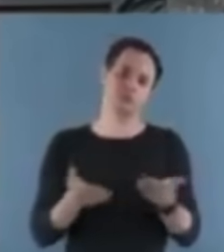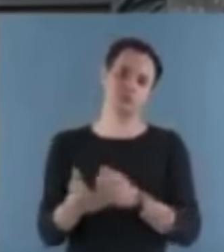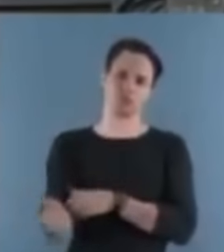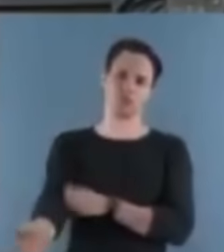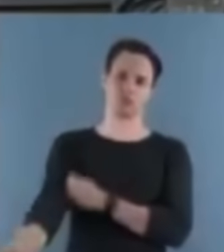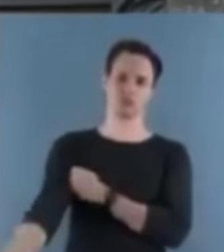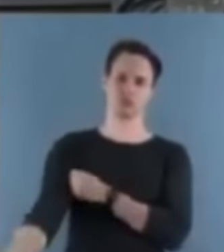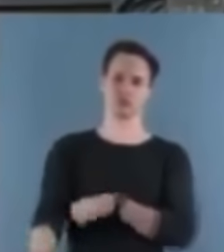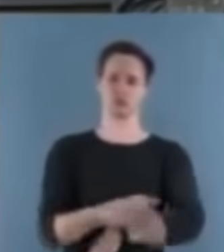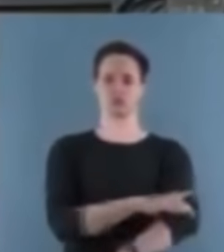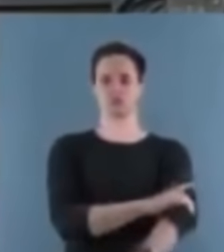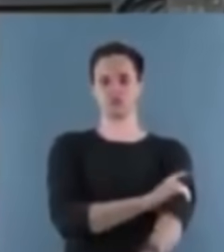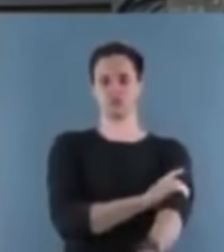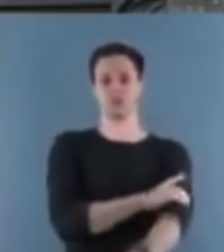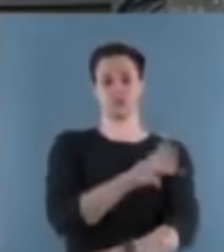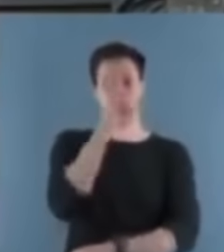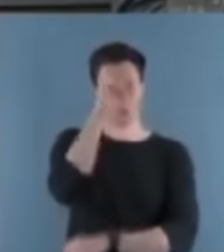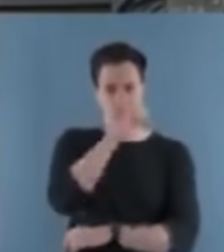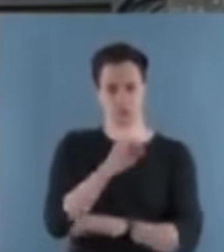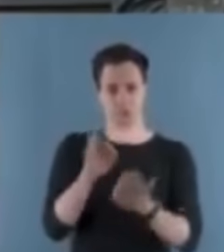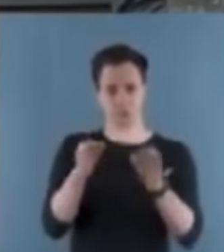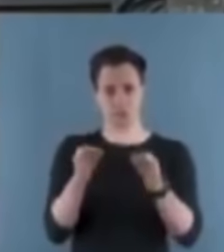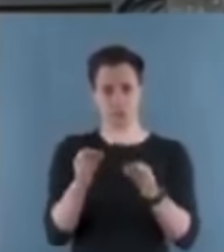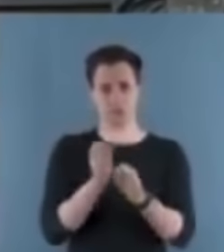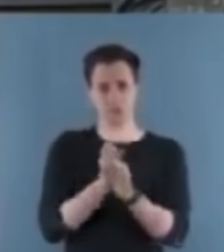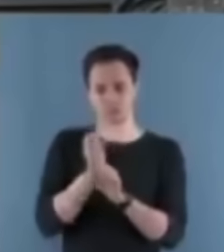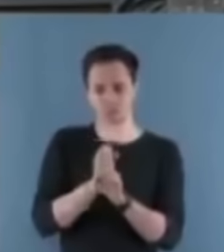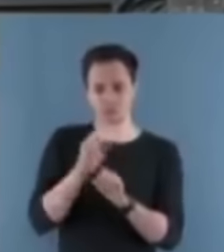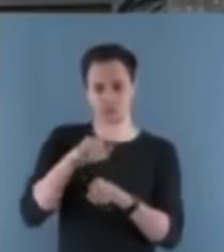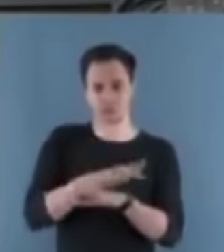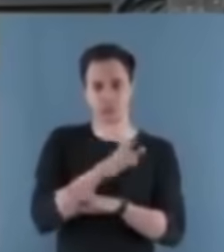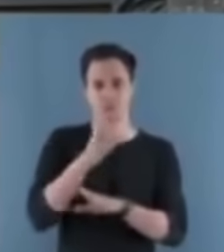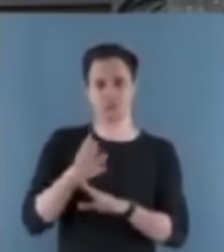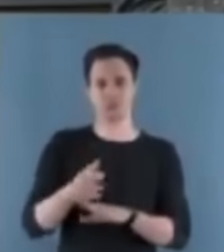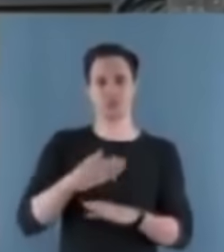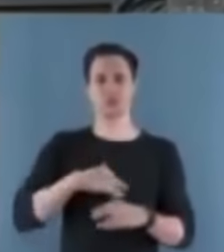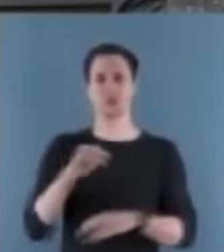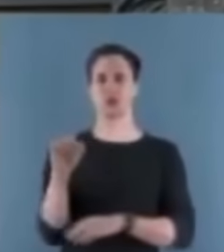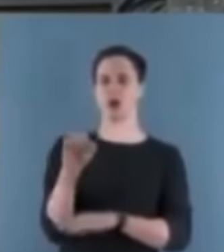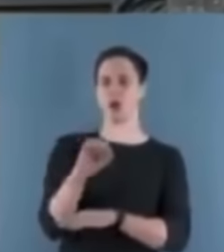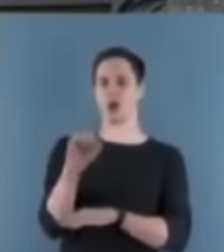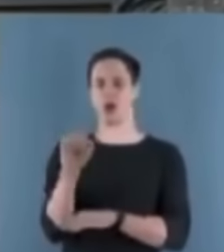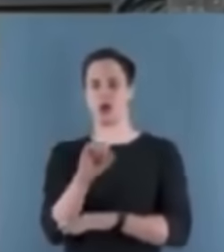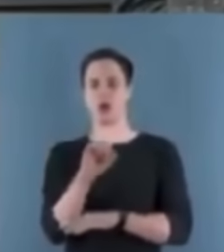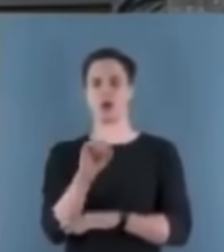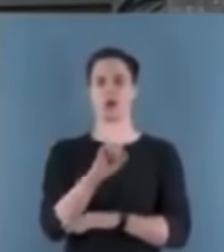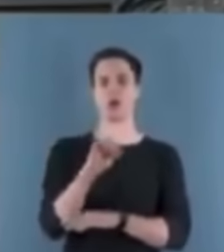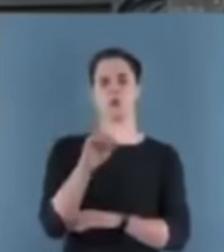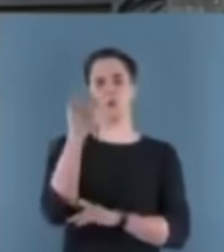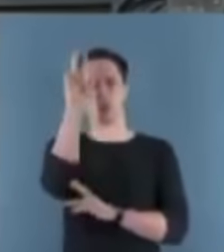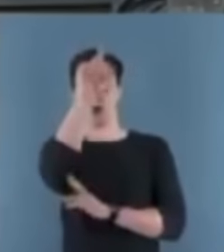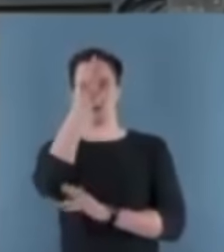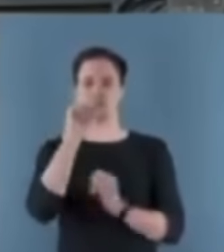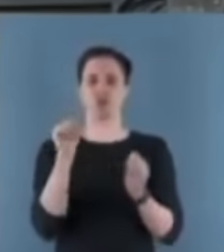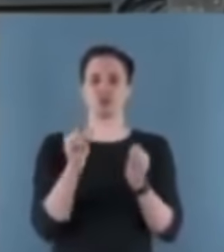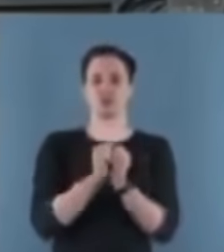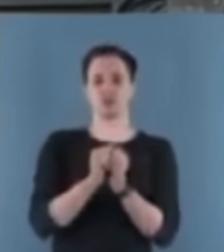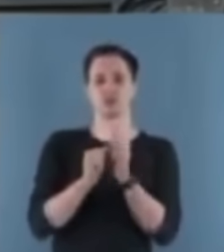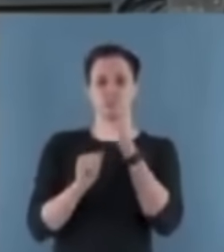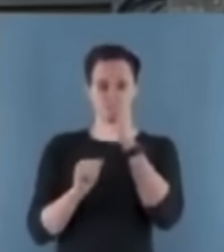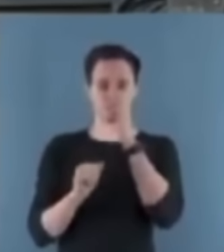bem, todos esses anos, andando dentro de carro com Lula bêbado, aprendeu muito bem como é que